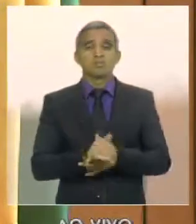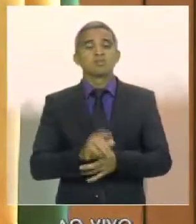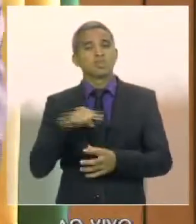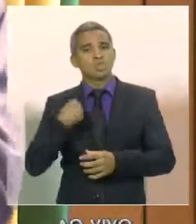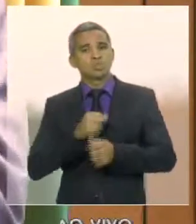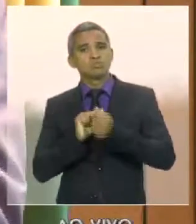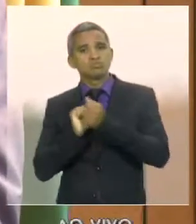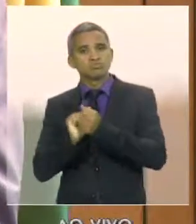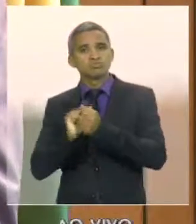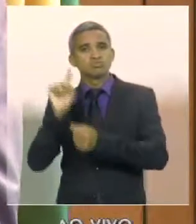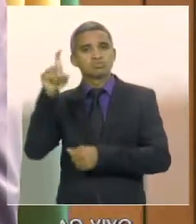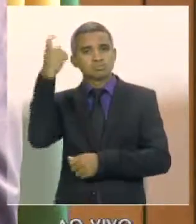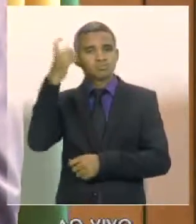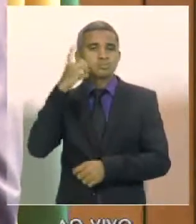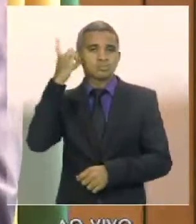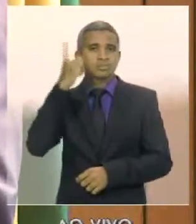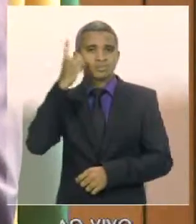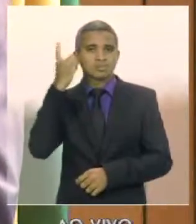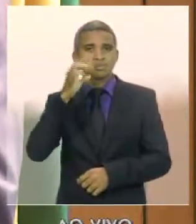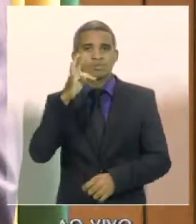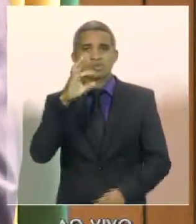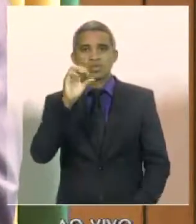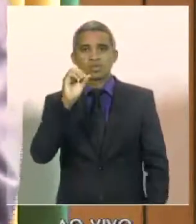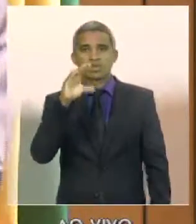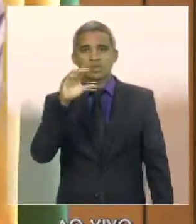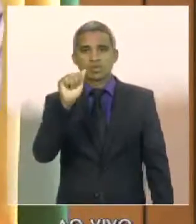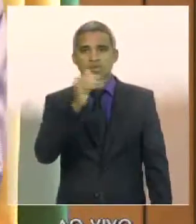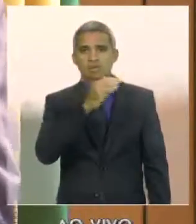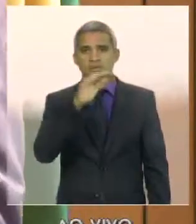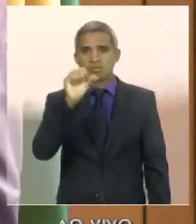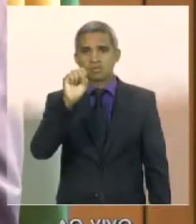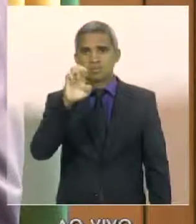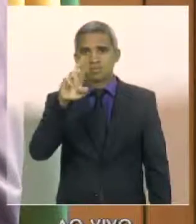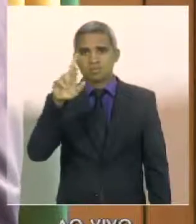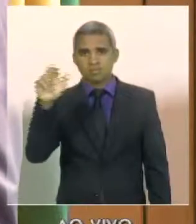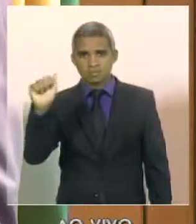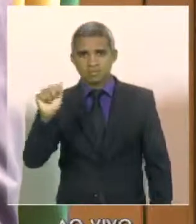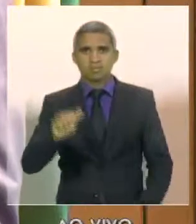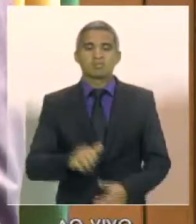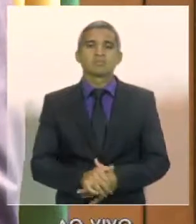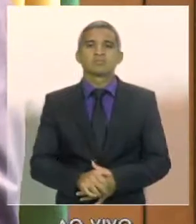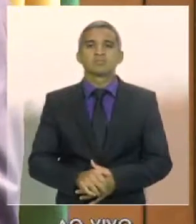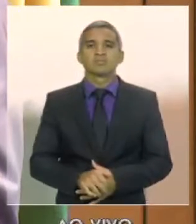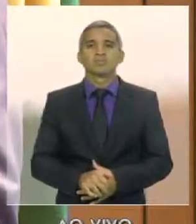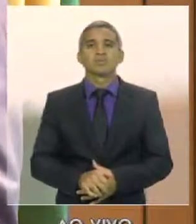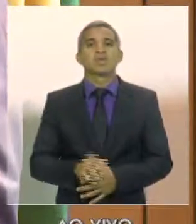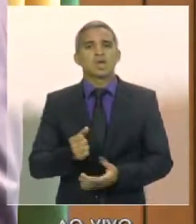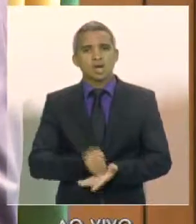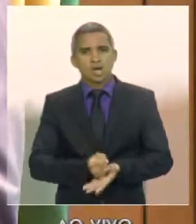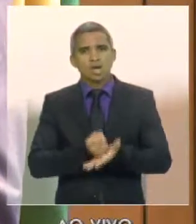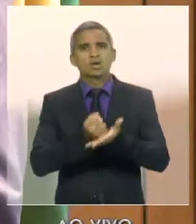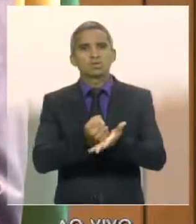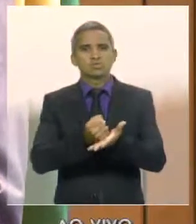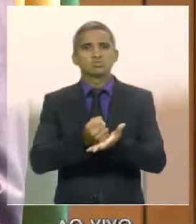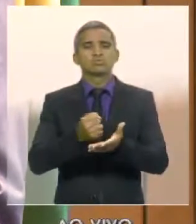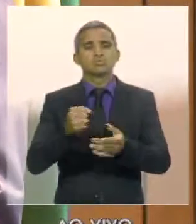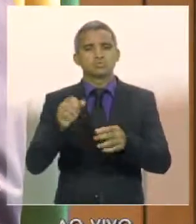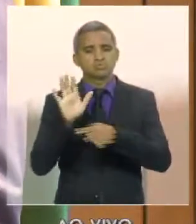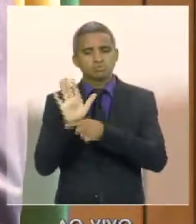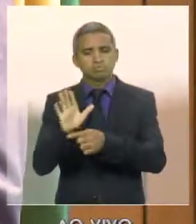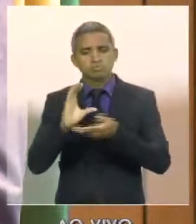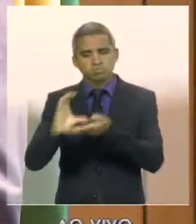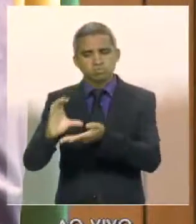que é deputado desta casa também, o Toca Serra, que é suplente deputado, mas certamente contribuiu muito com aquele município e vai